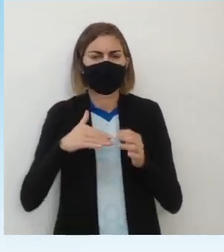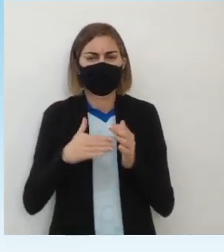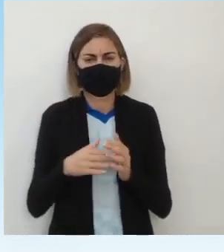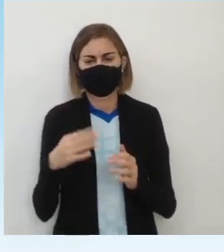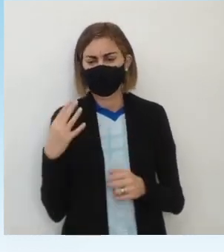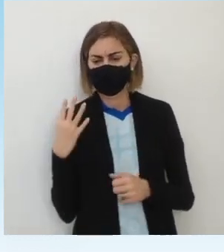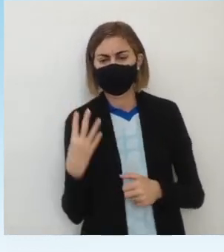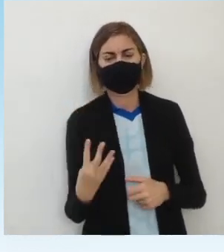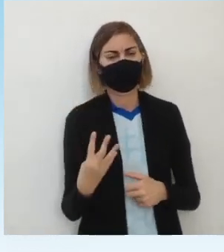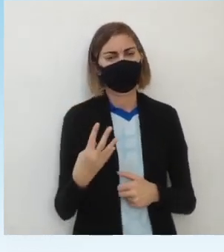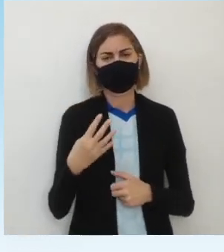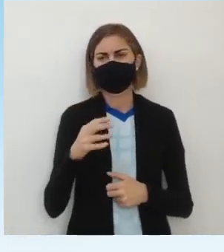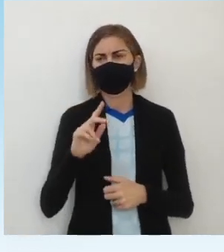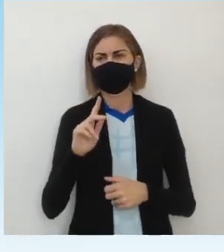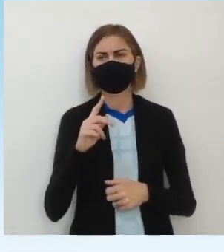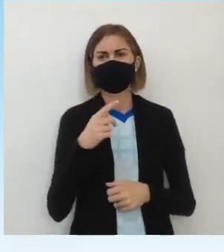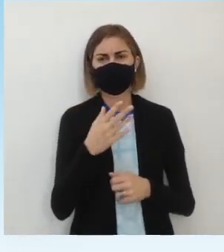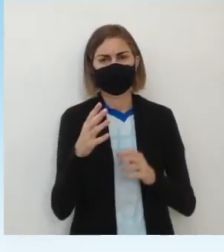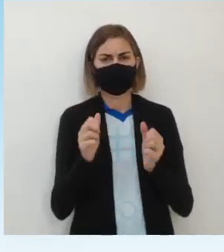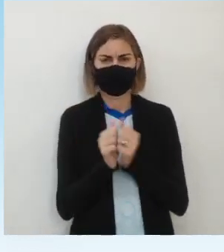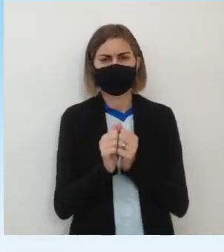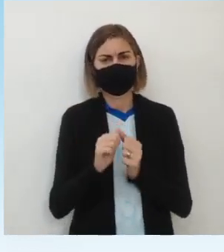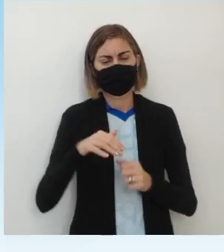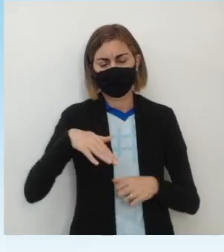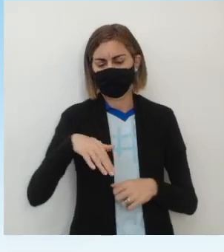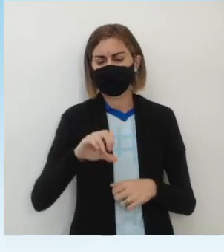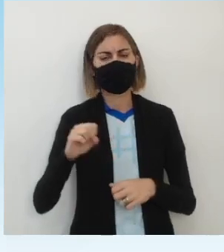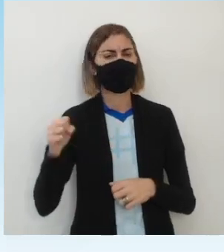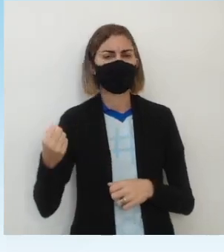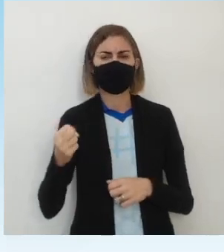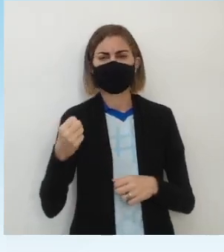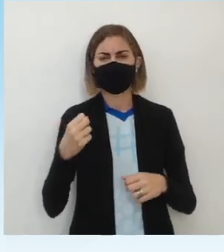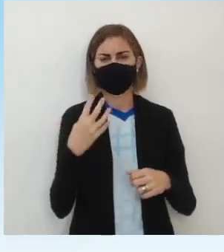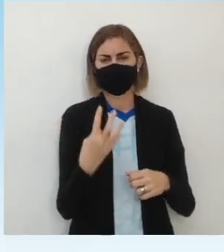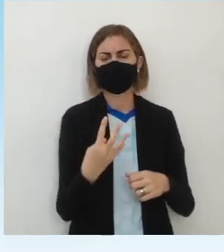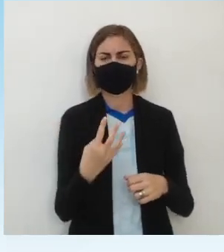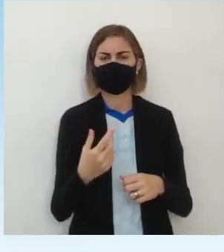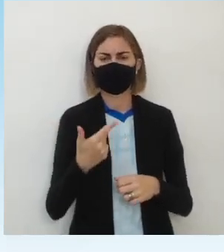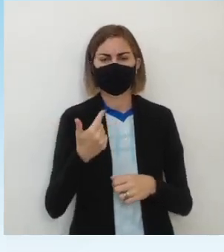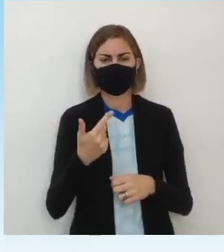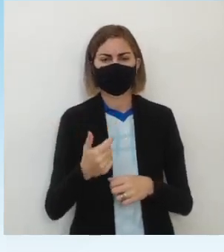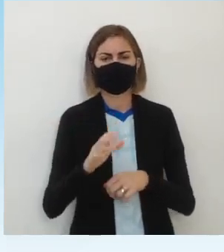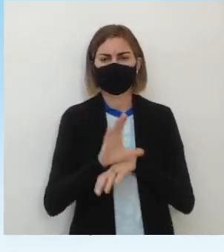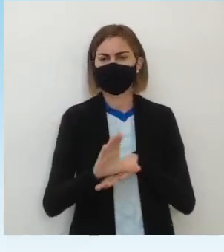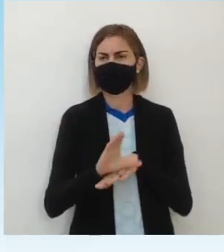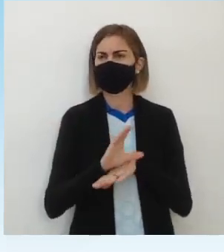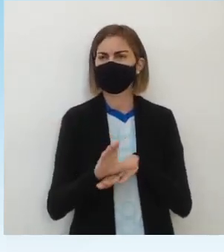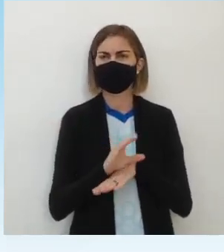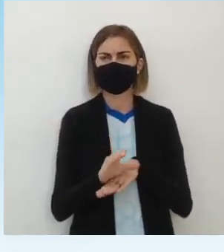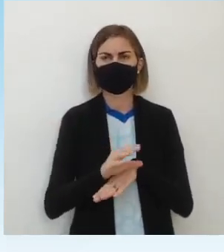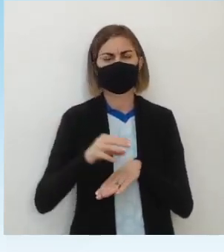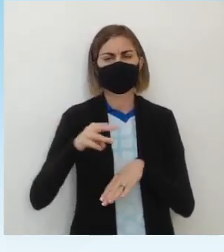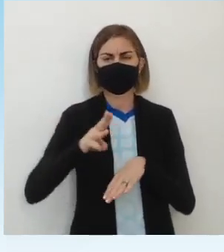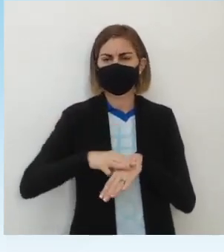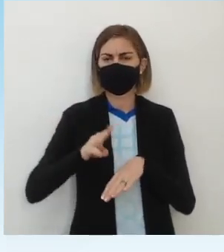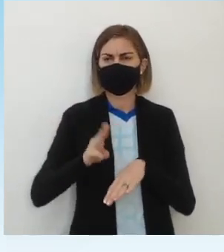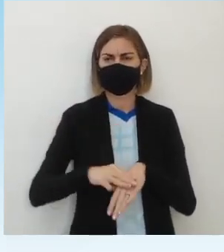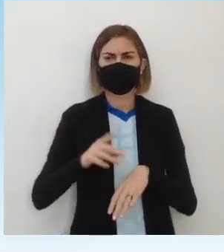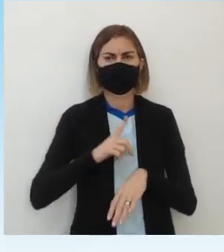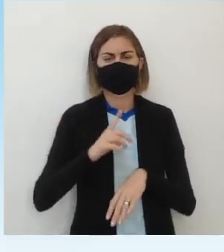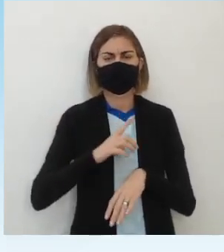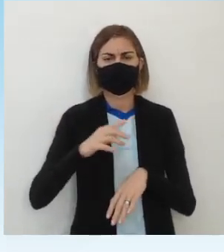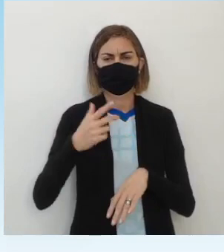4 hidrogênios. Então, os 4 juntos, massa 4. Com mais 12 do carbono, então o metano tem uma